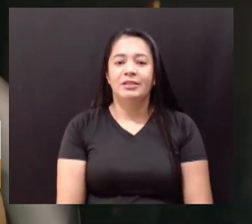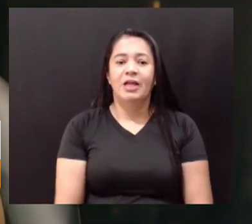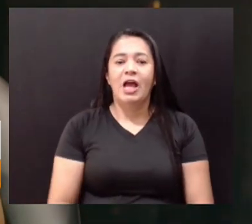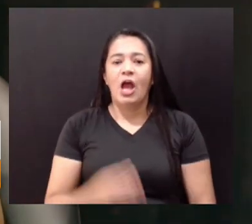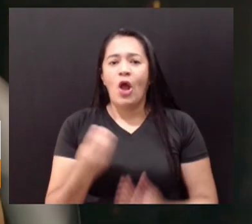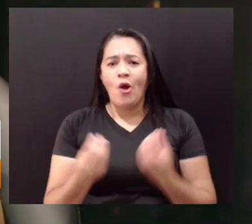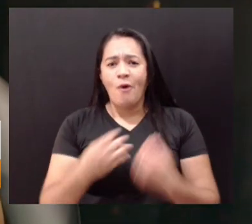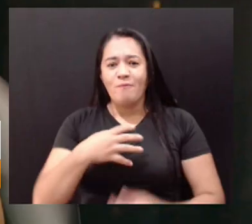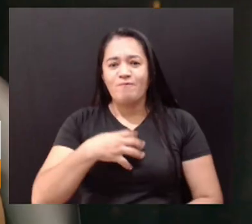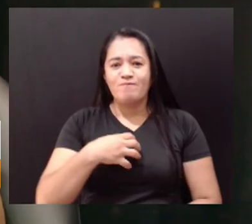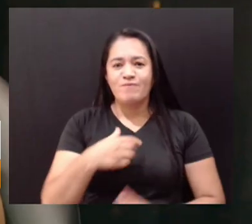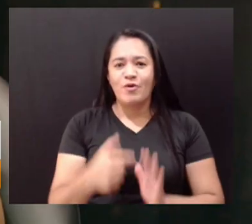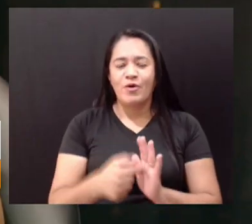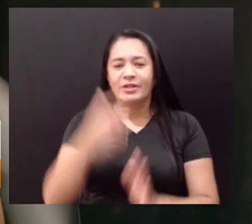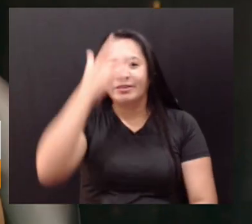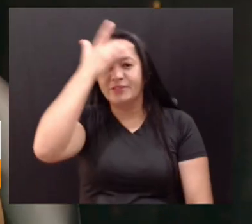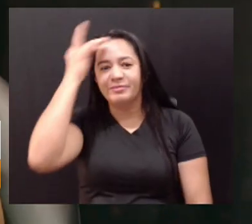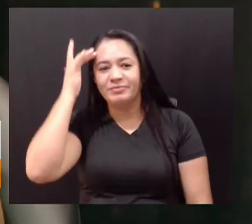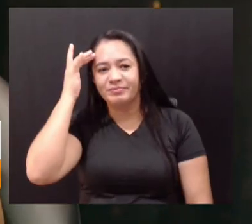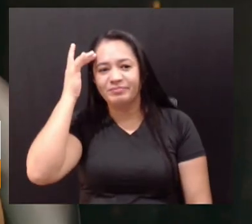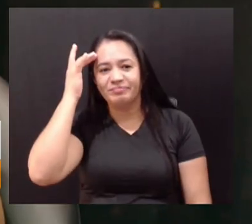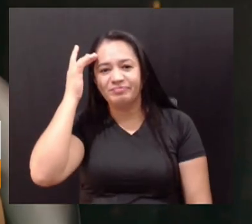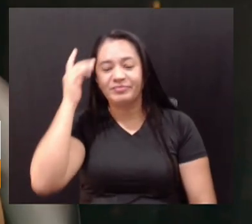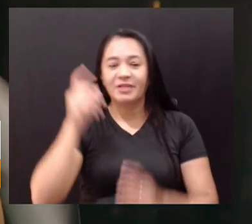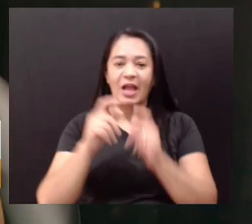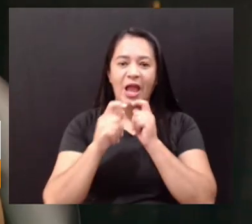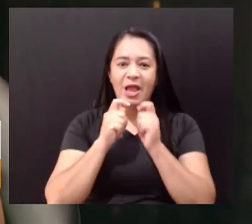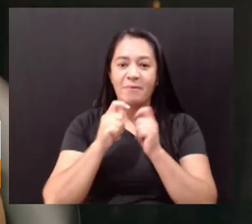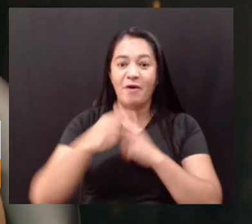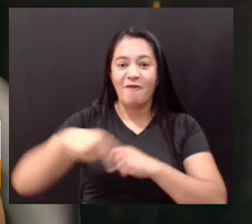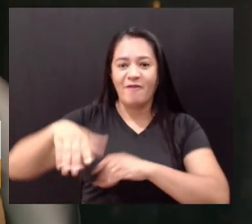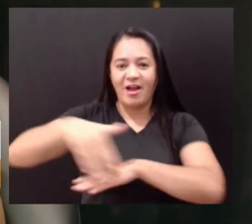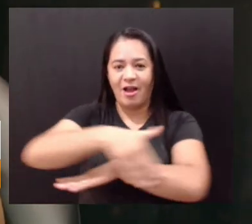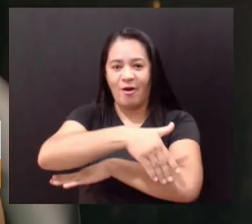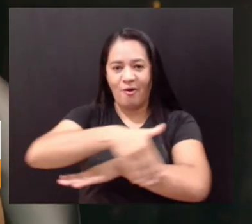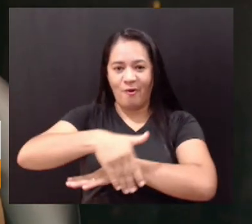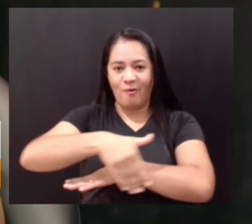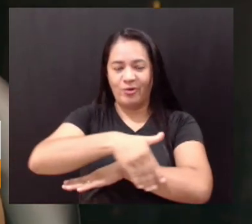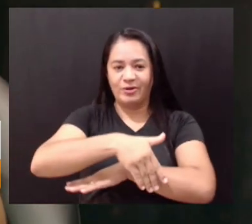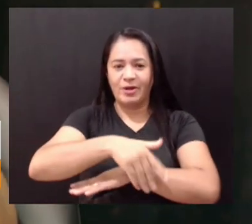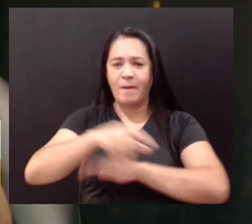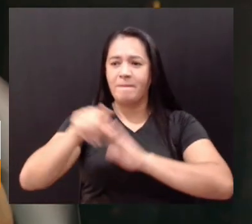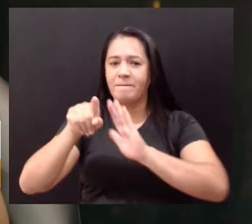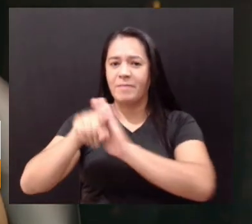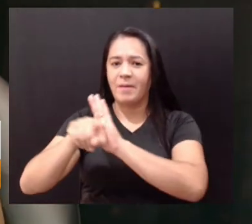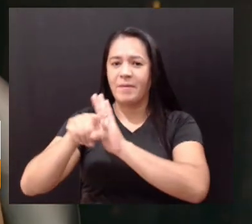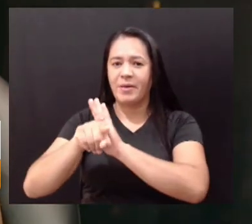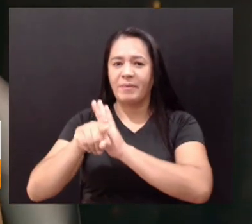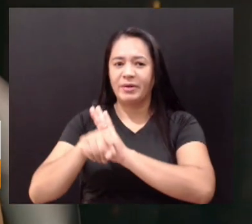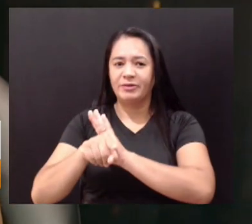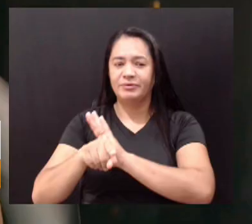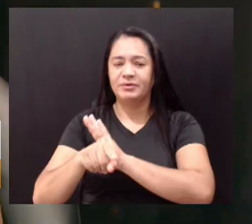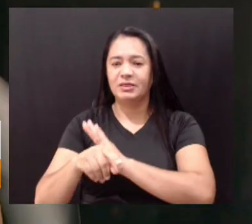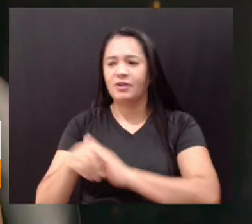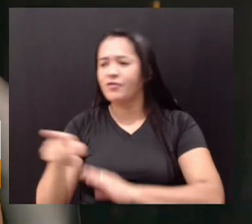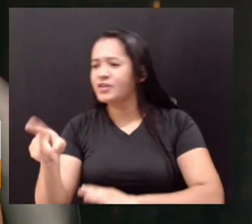A Ana Paula Meneghetti, ela foi às ruas, né, e perguntou para as pessoas se elas conhecem o